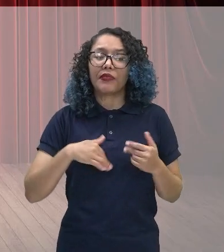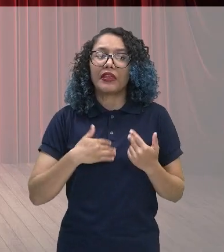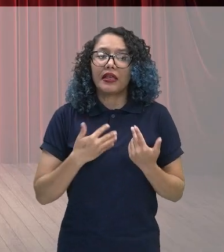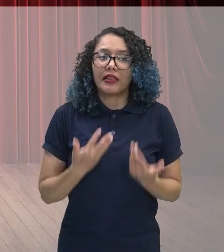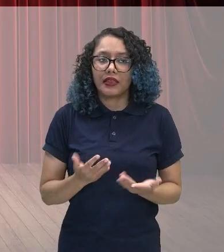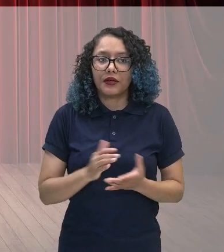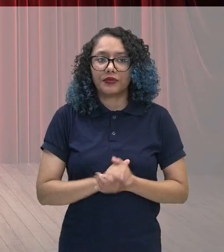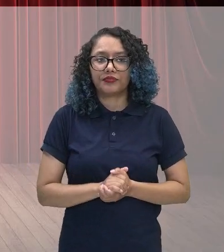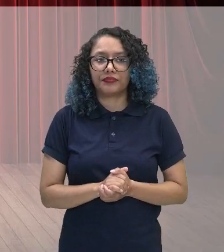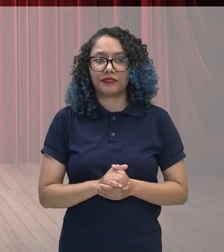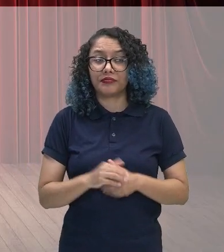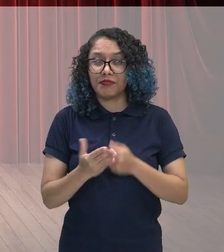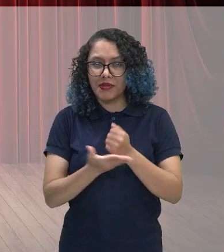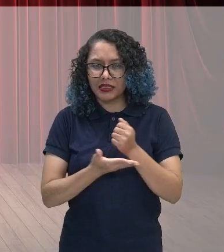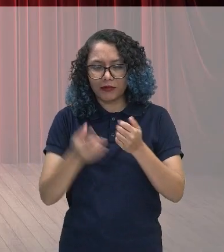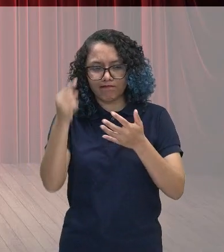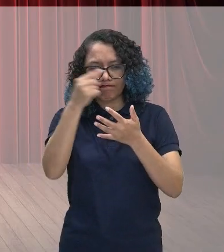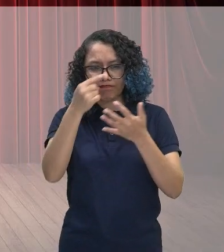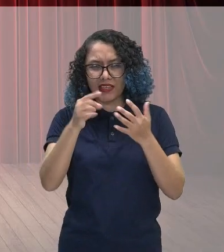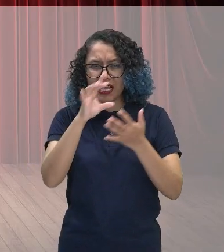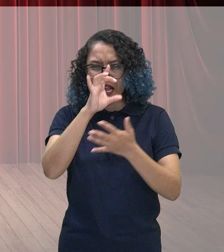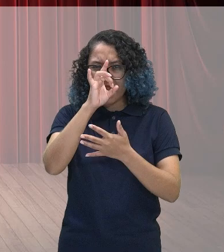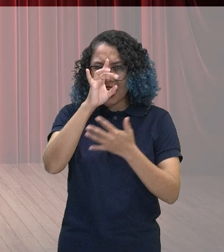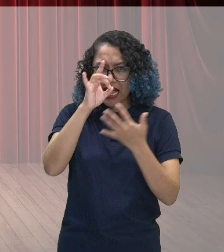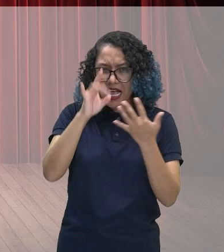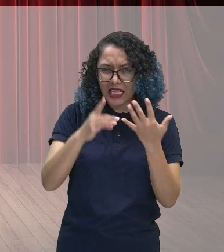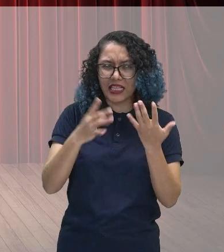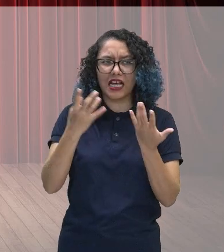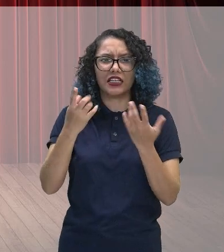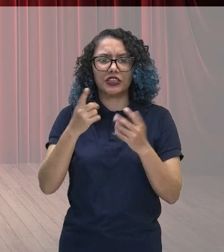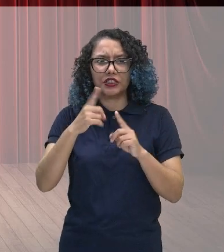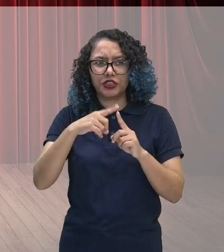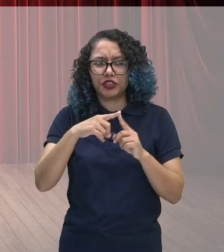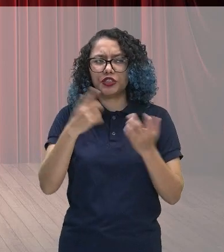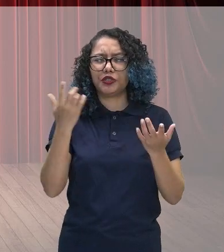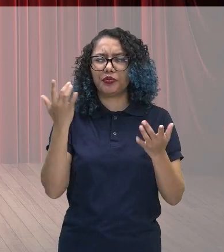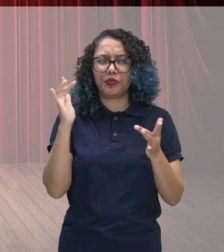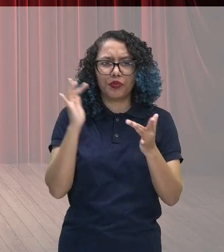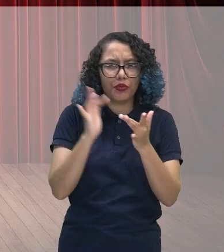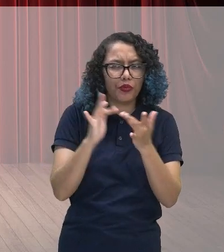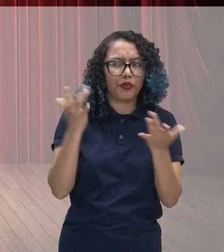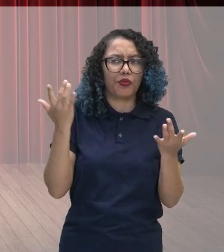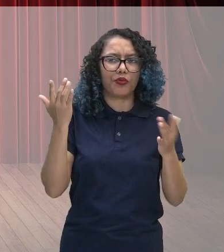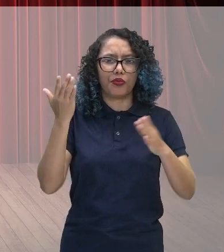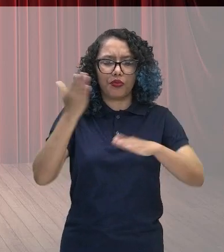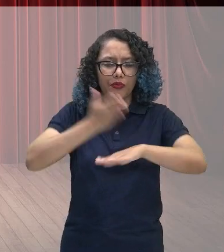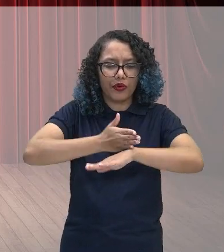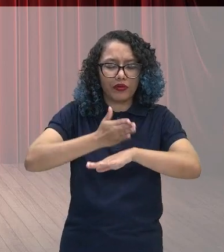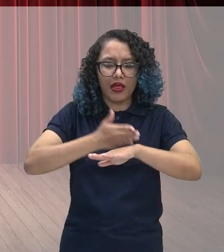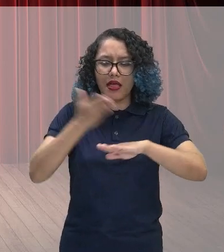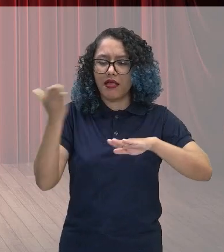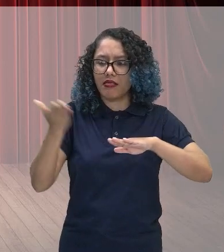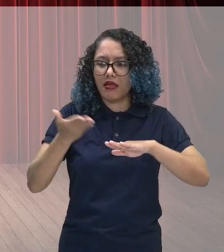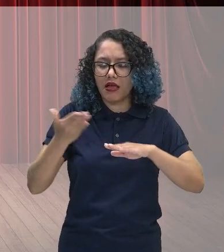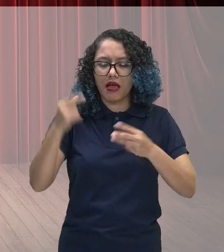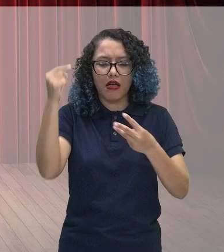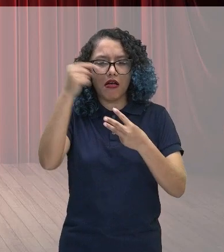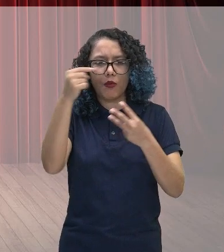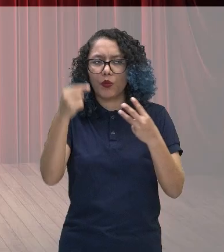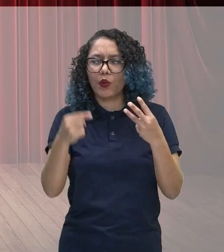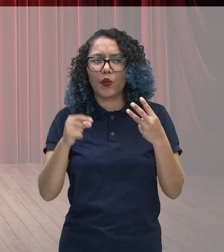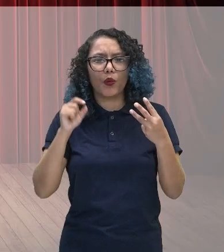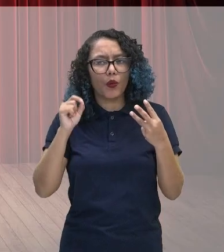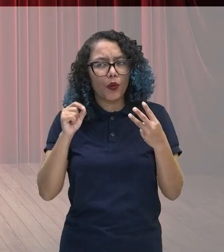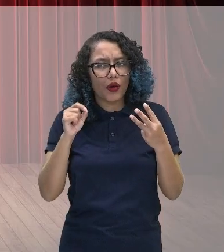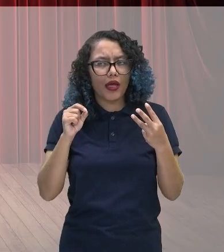cada dança que eu falei, cada estilo que eu falei, tanto a clássica, a dança contemporânea e a dança moderna, os dançarinos,